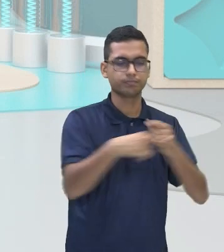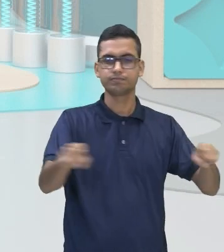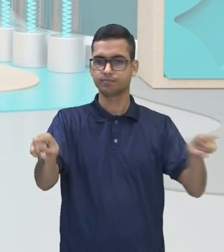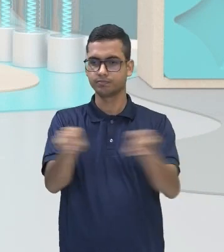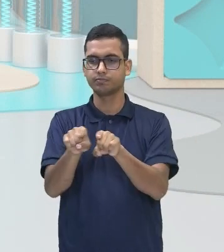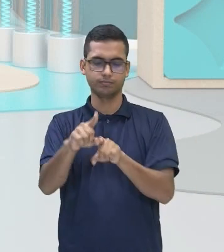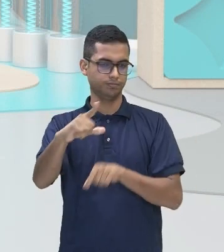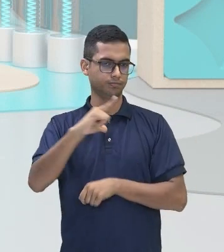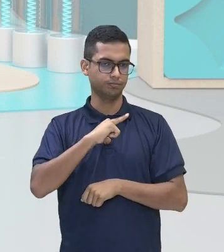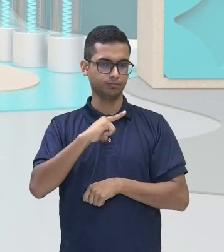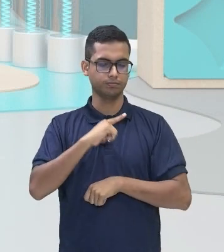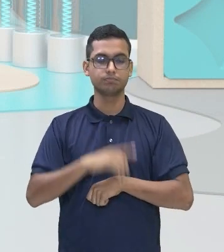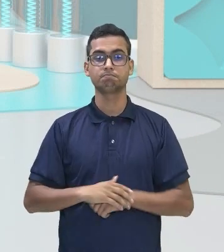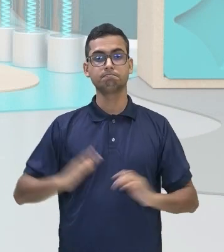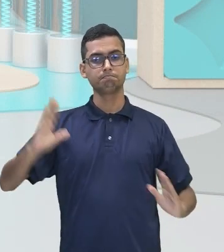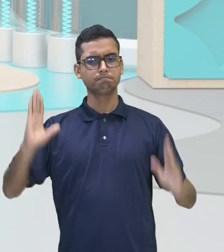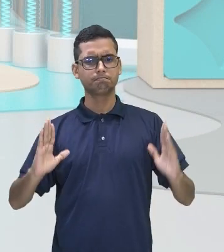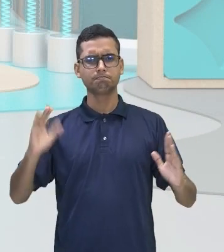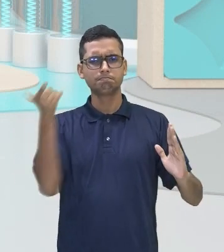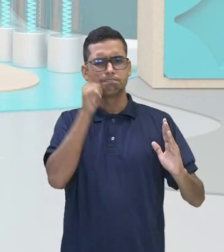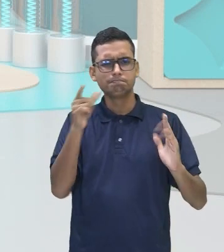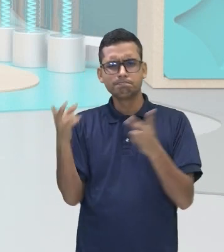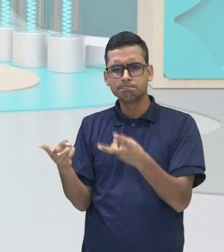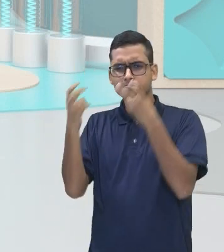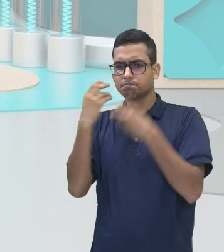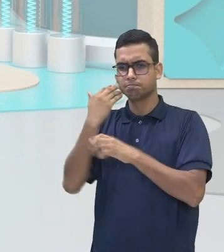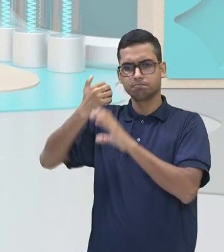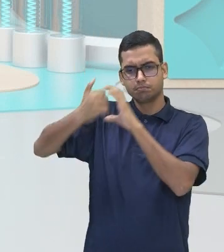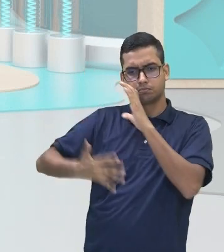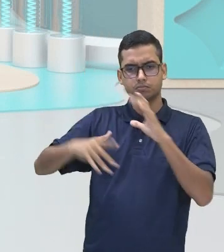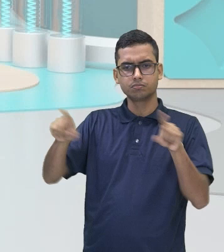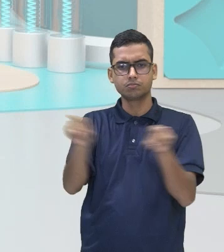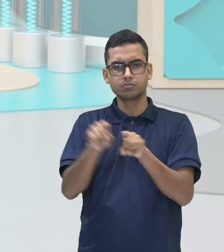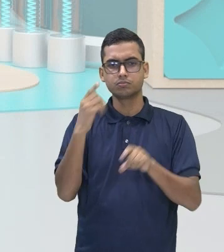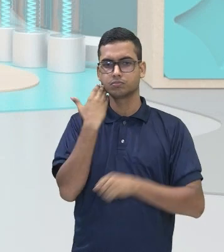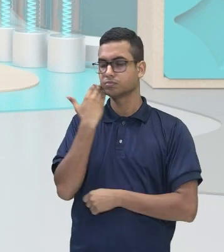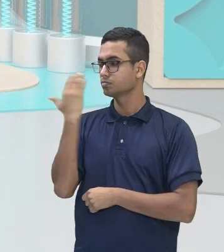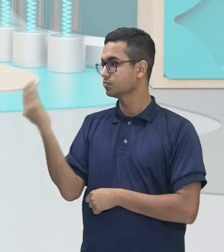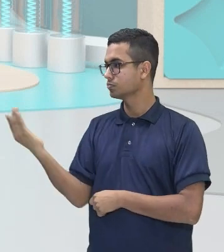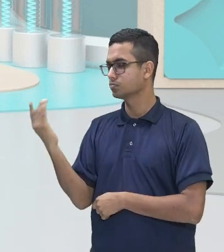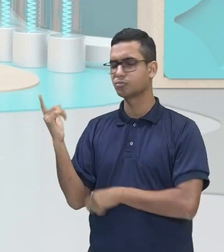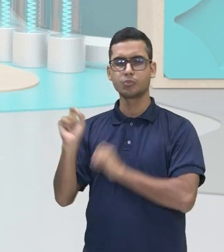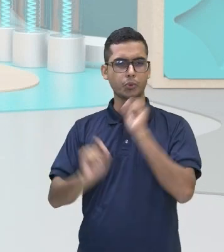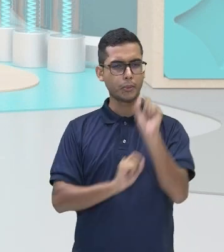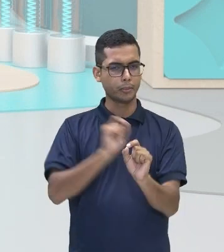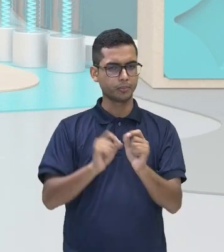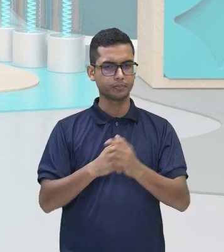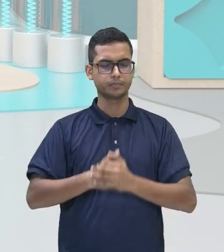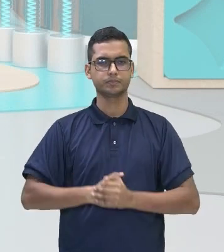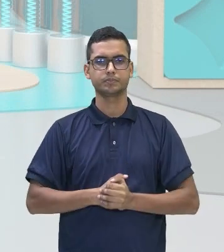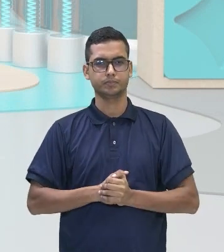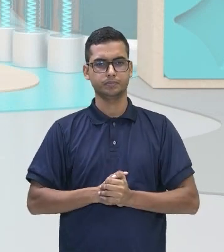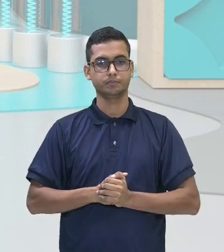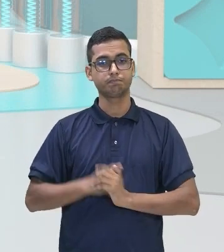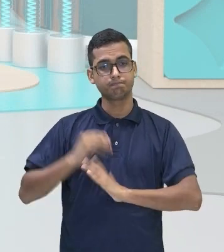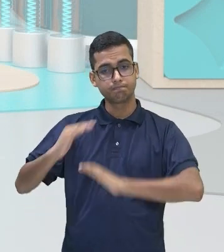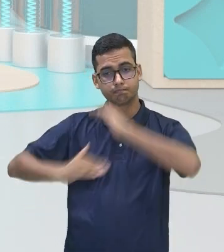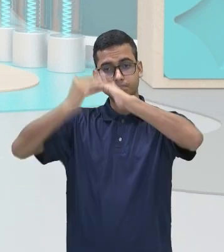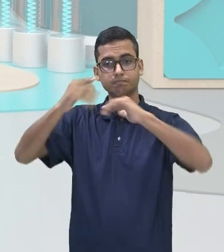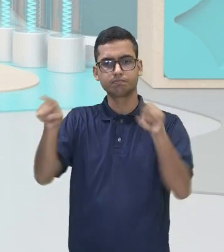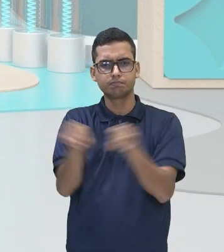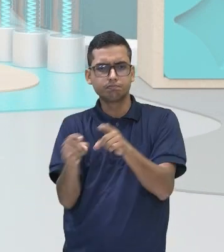a gente consegue, nesse período, ver como características, olha só, o desenvolvimento, o surgimento e, claro,